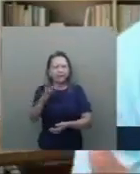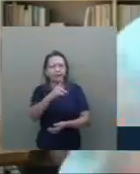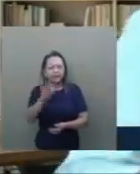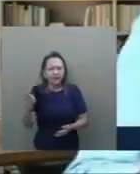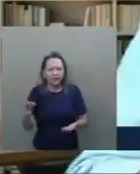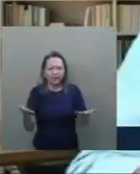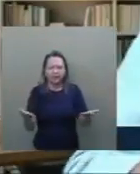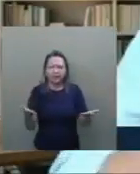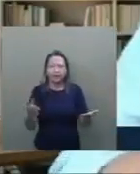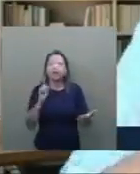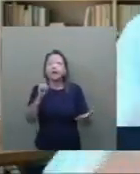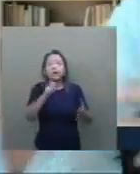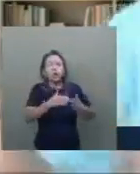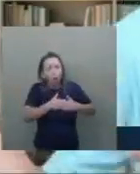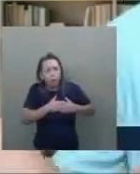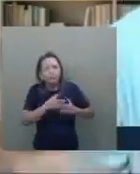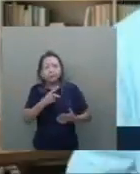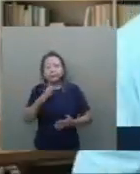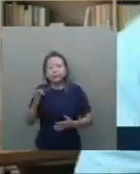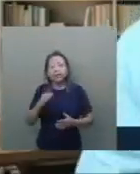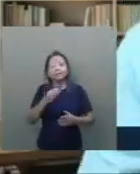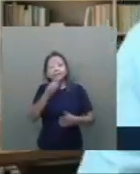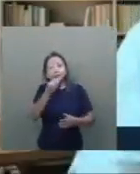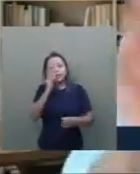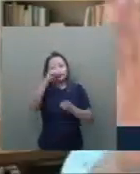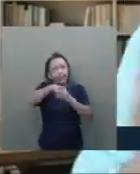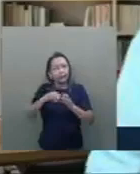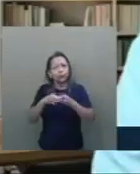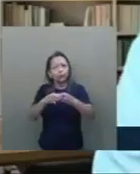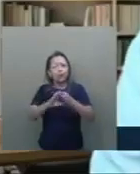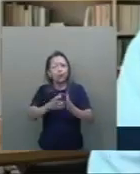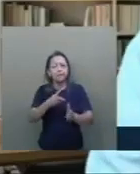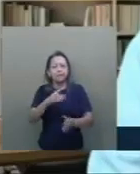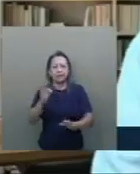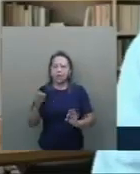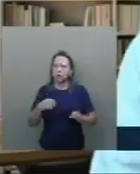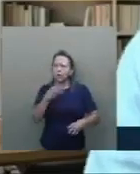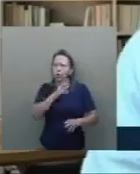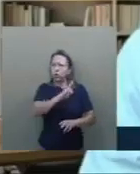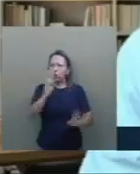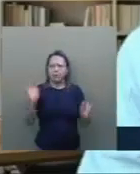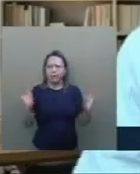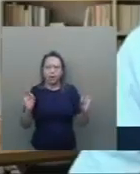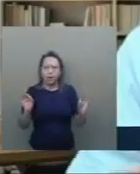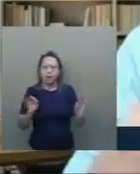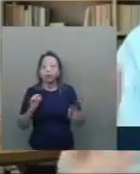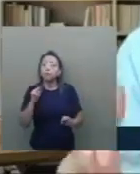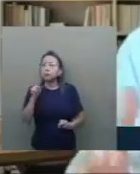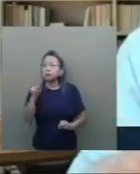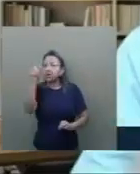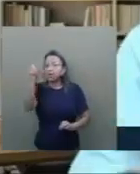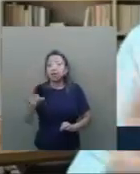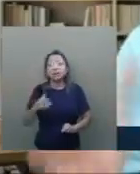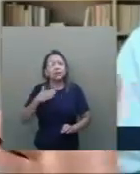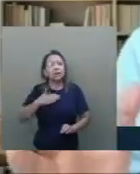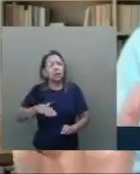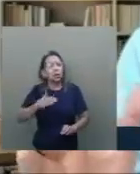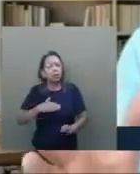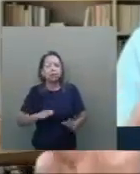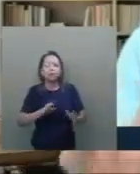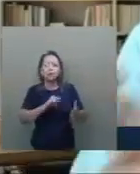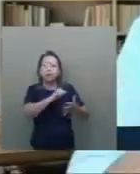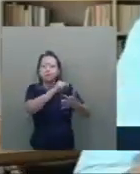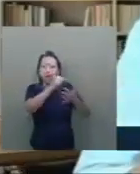que é apaixonado pelo PT, até gostaria de estar no PT. Não estou citando o nome de ninguém. Você foi tranquilo, colocou os